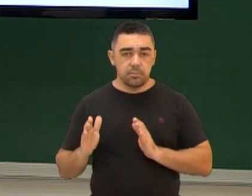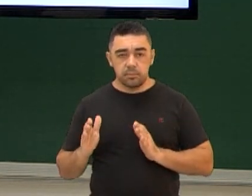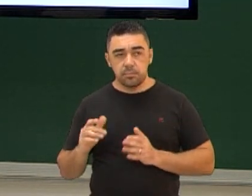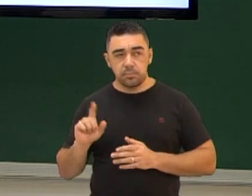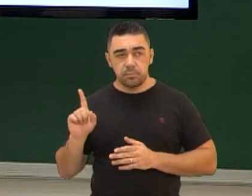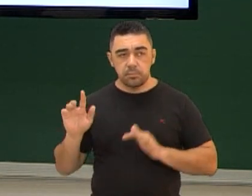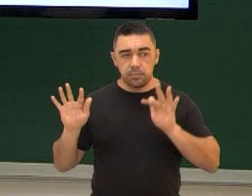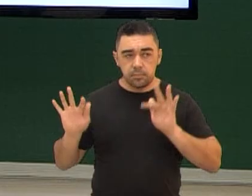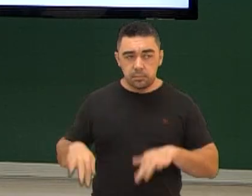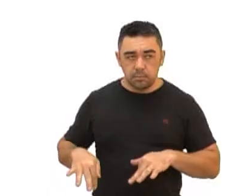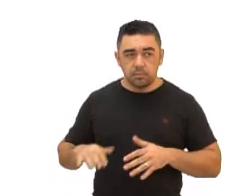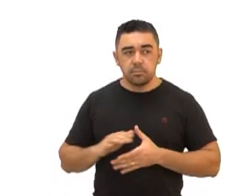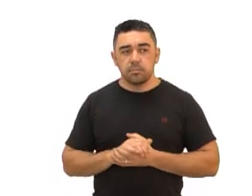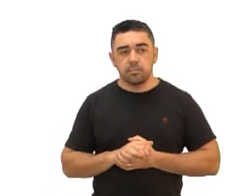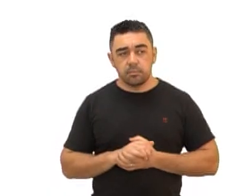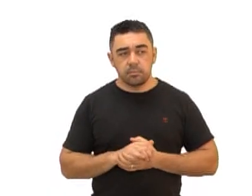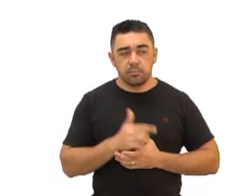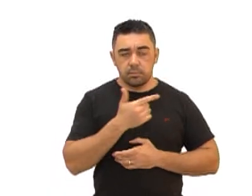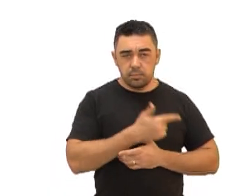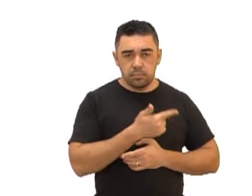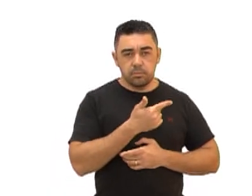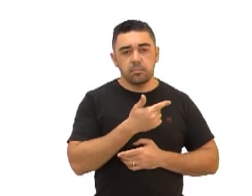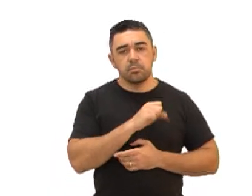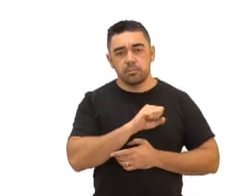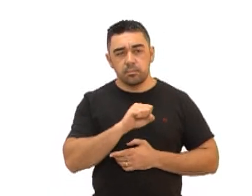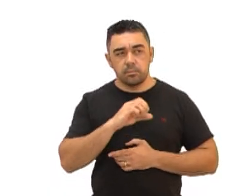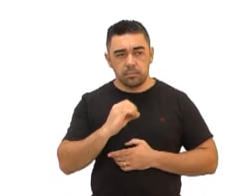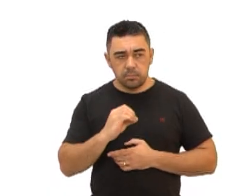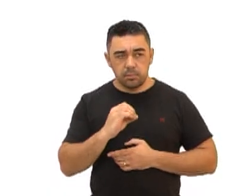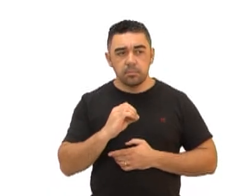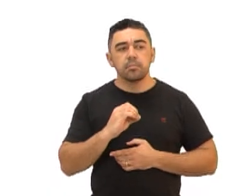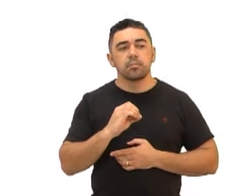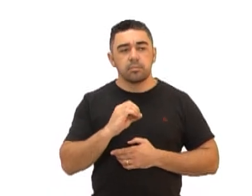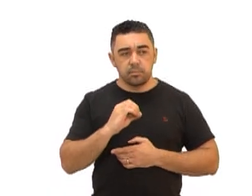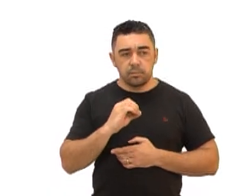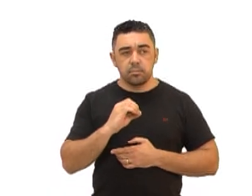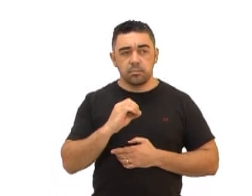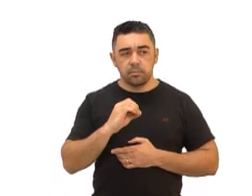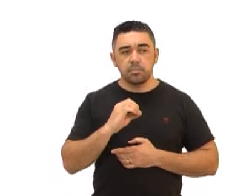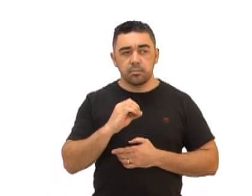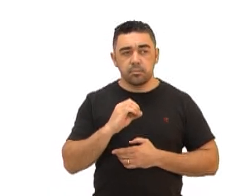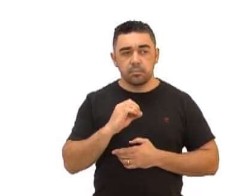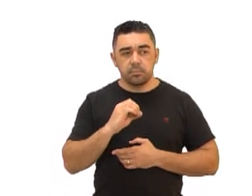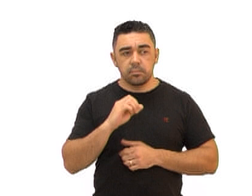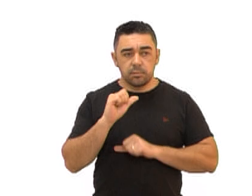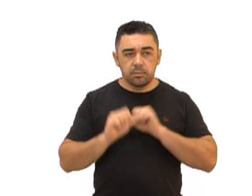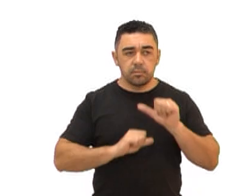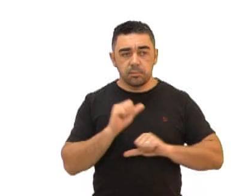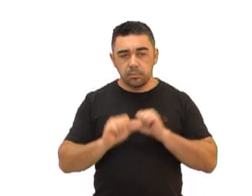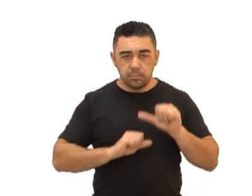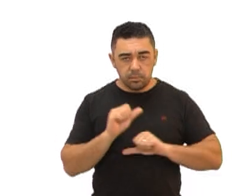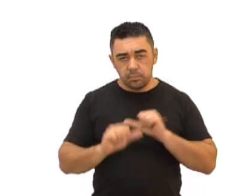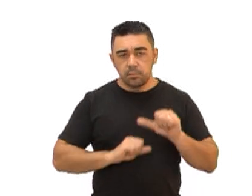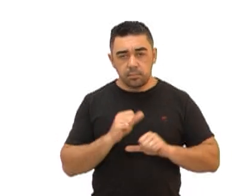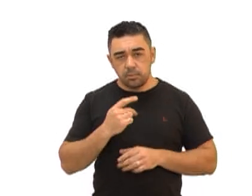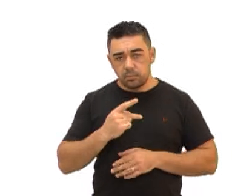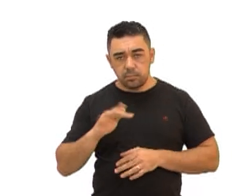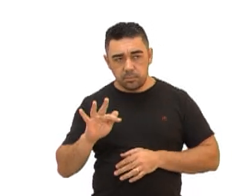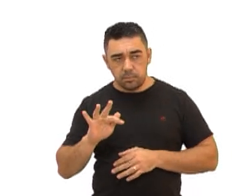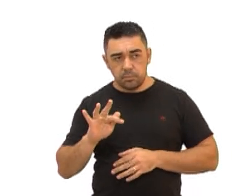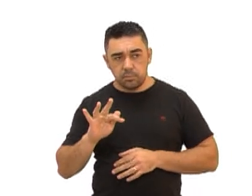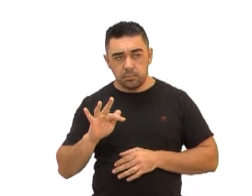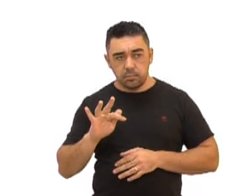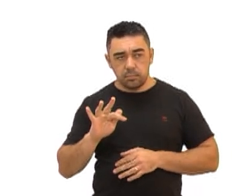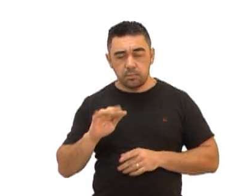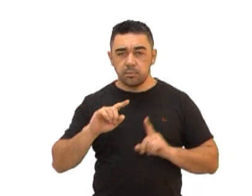final, temos que pegar esses 2.880 picofarad e deixar em notação científica. Leva a